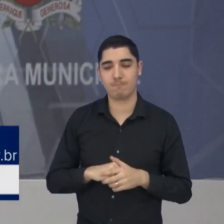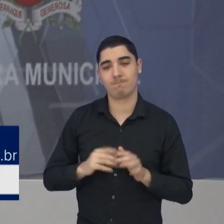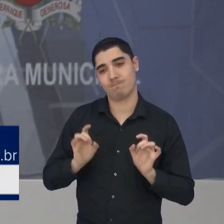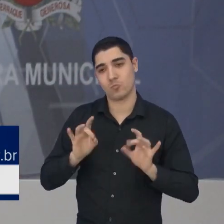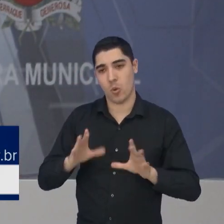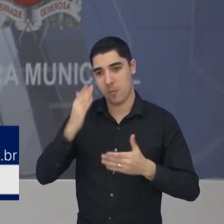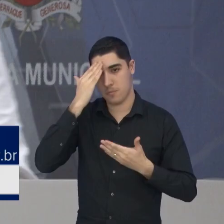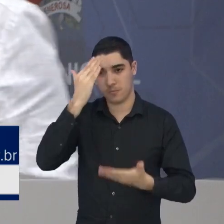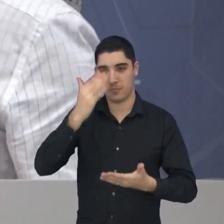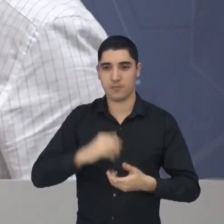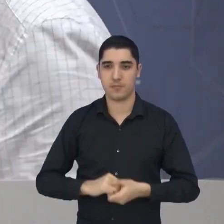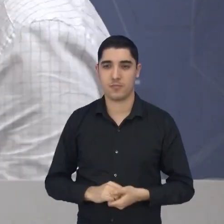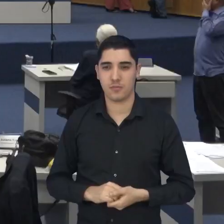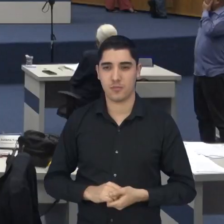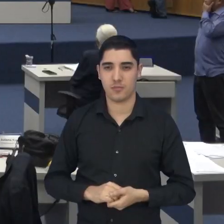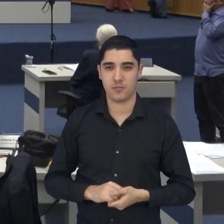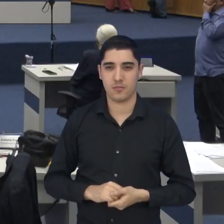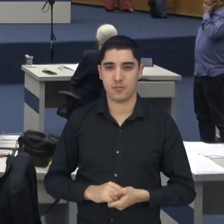isso, muito obrigado.